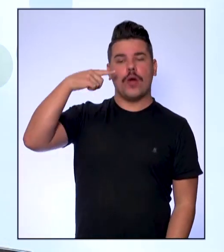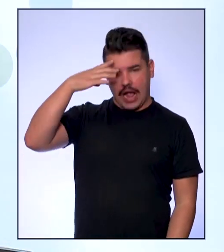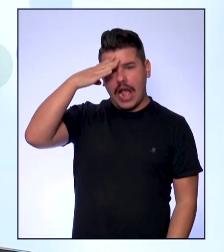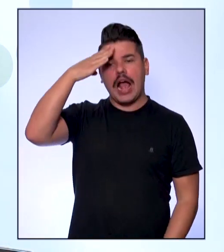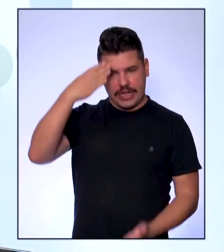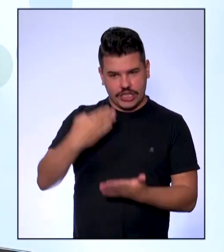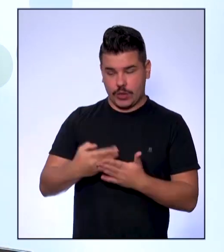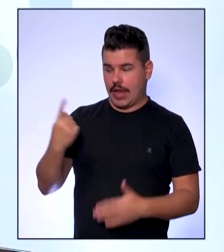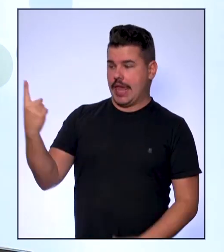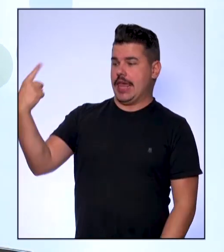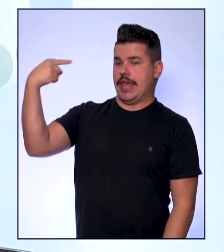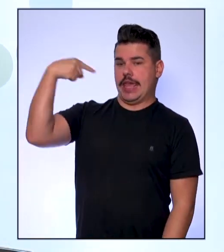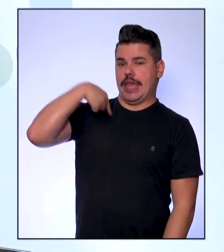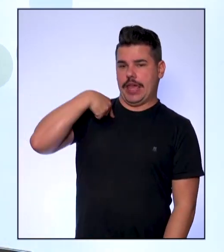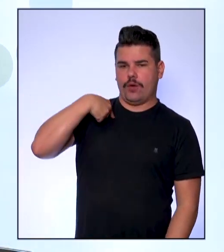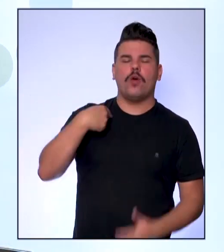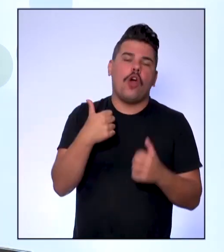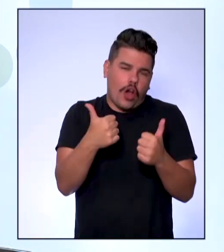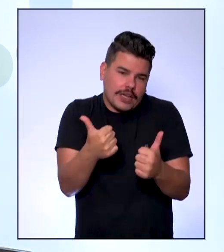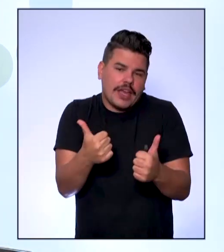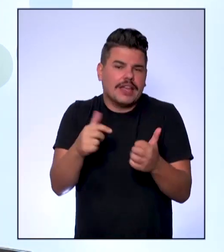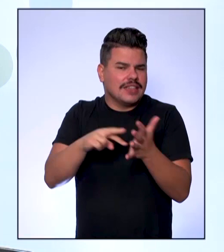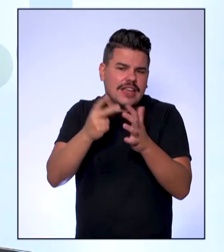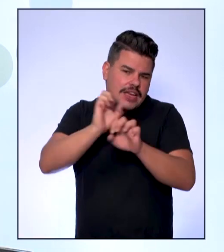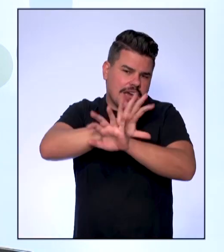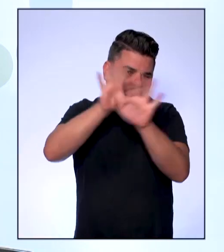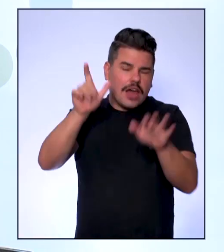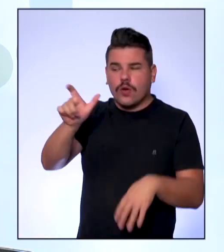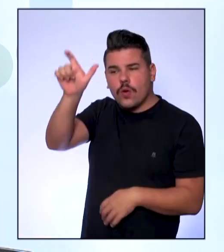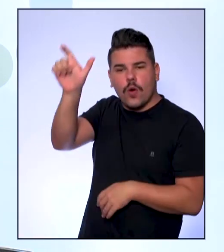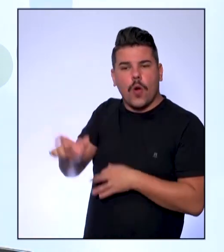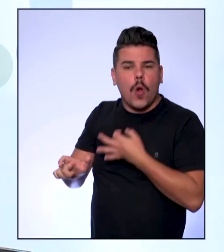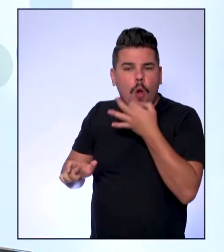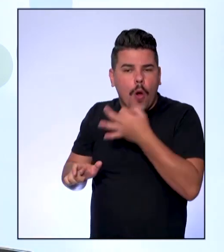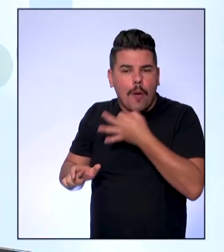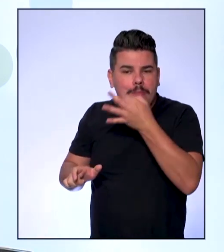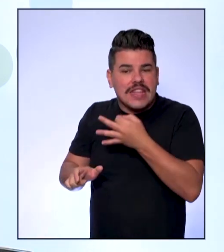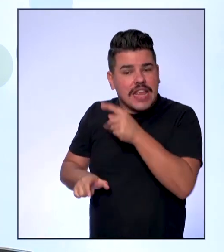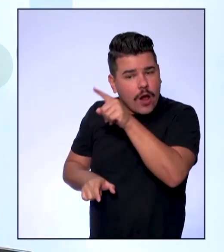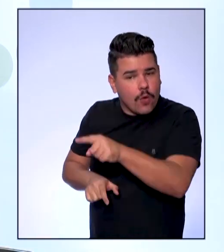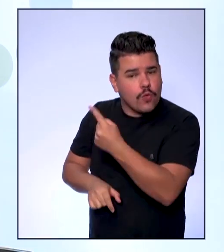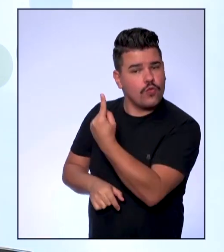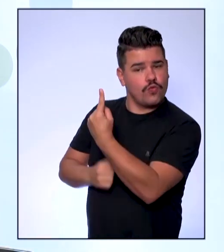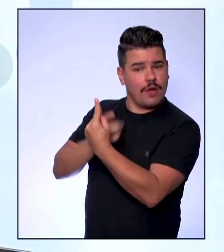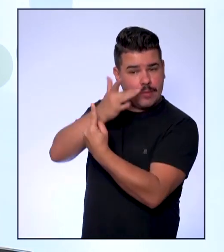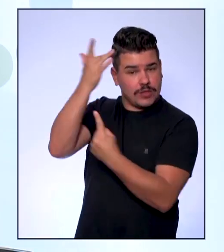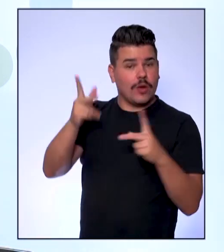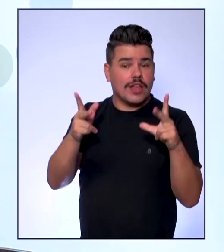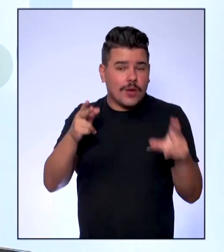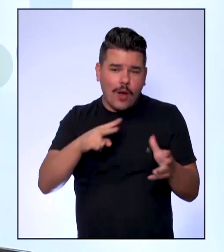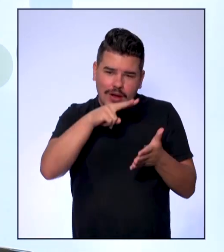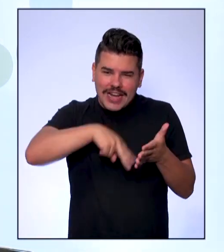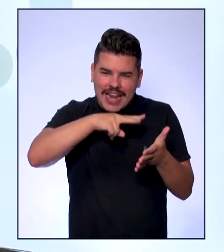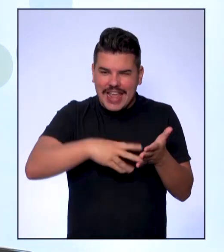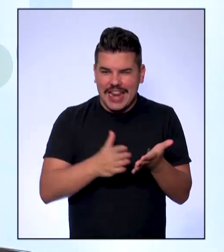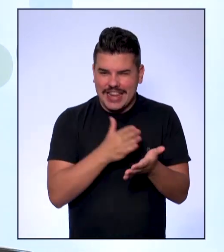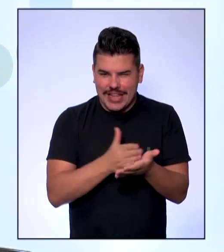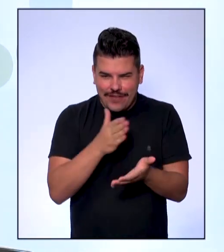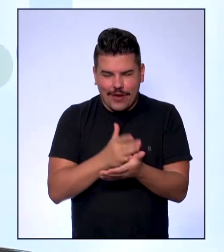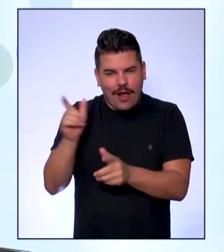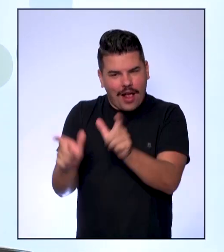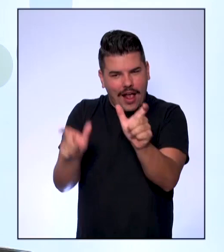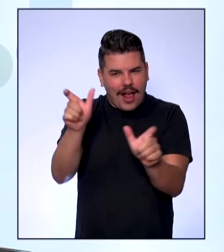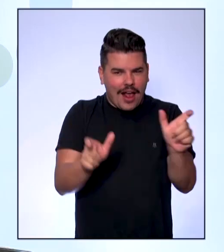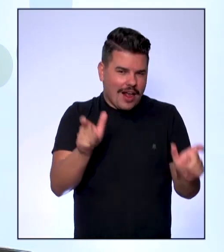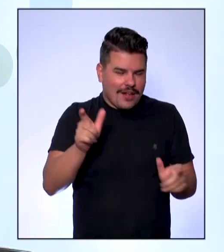não é dessa maneira, tudo bem. Ali que fica claro que a opinião é da pessoa. Né? É igual livros, quando a gente lê de alguns autores, fica